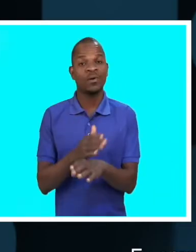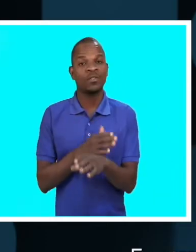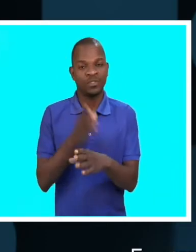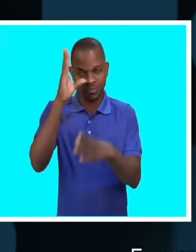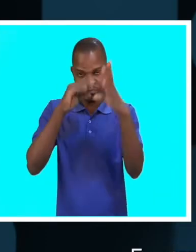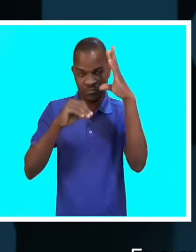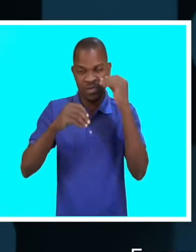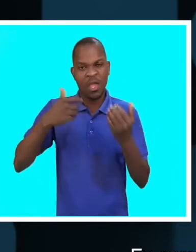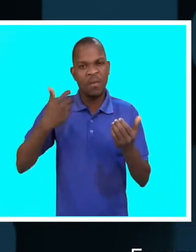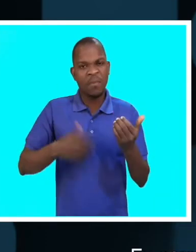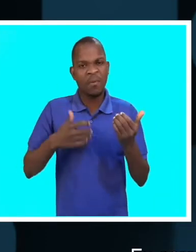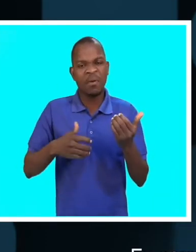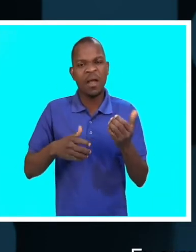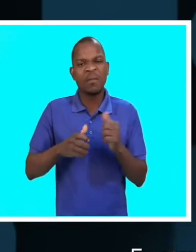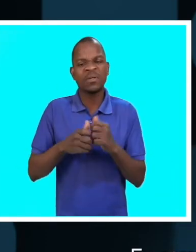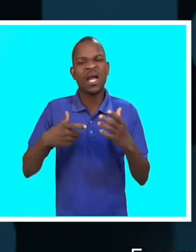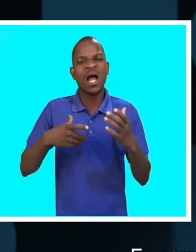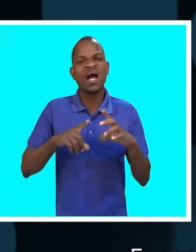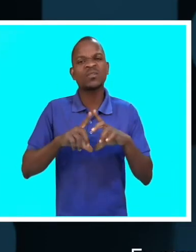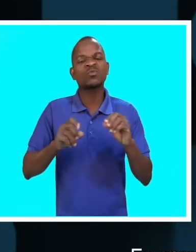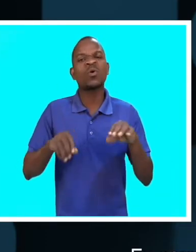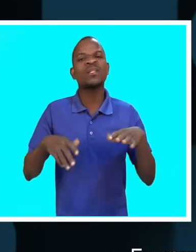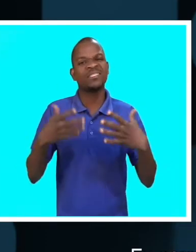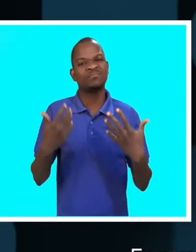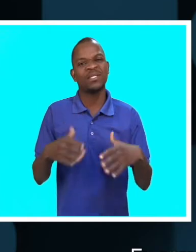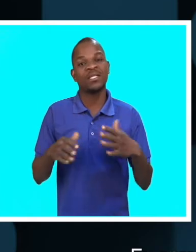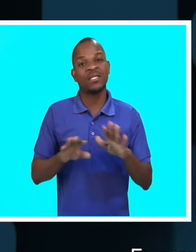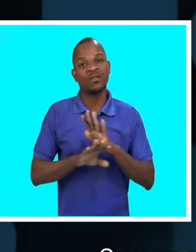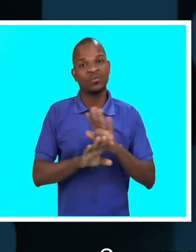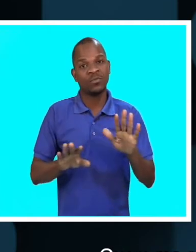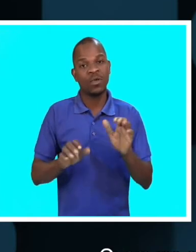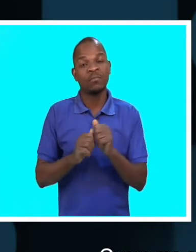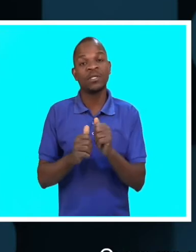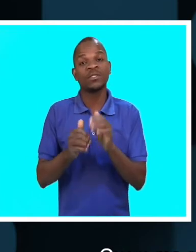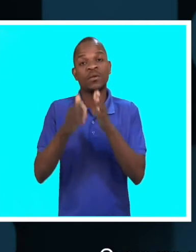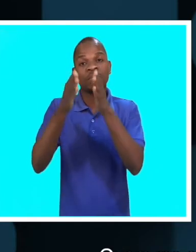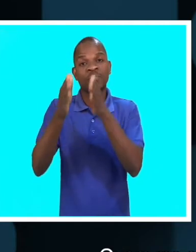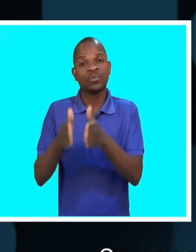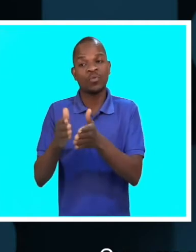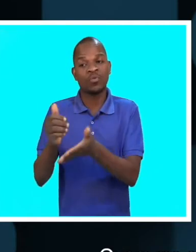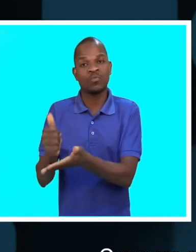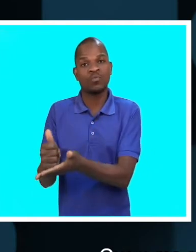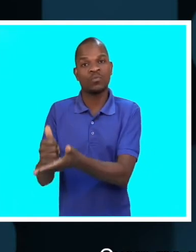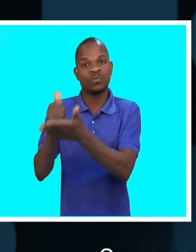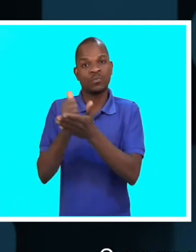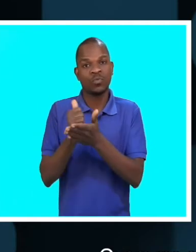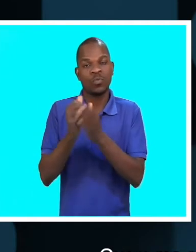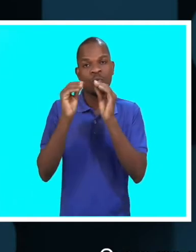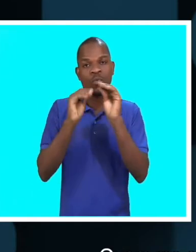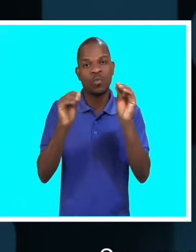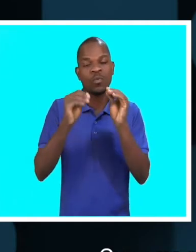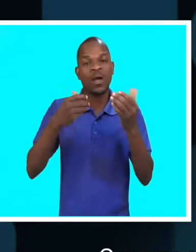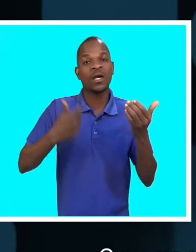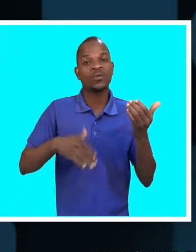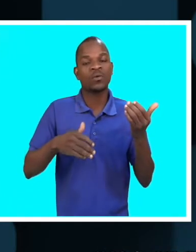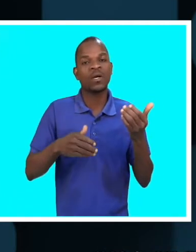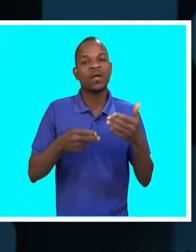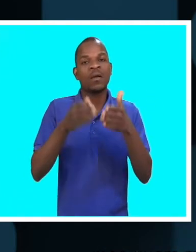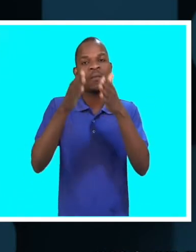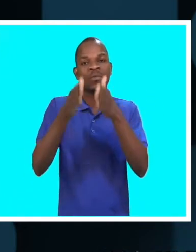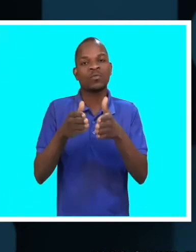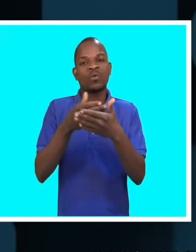Eu aprendi a tocar com a guitarra de lata, com uma viola de lata. Quem me ensina a tocar a viola é o Armando Comar.